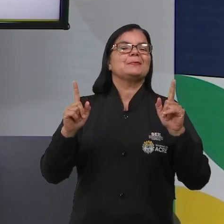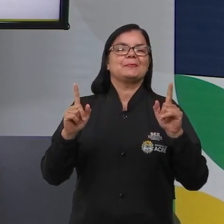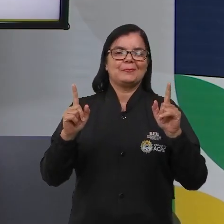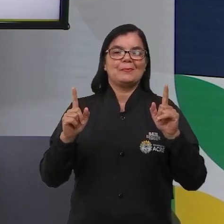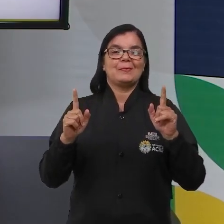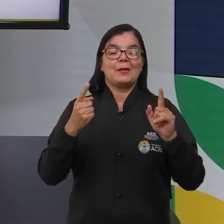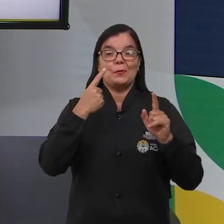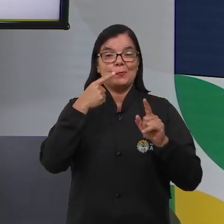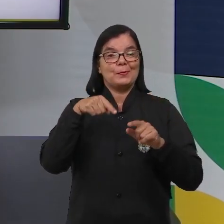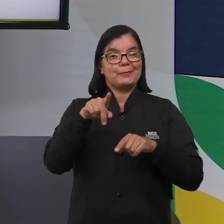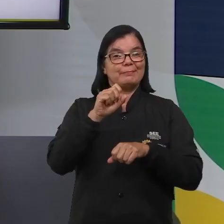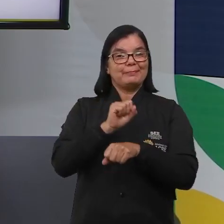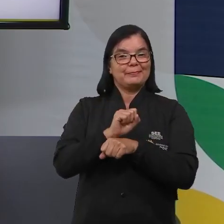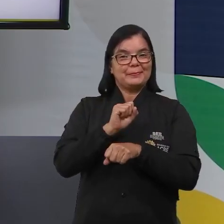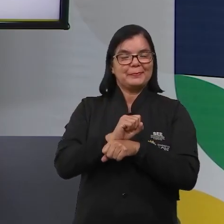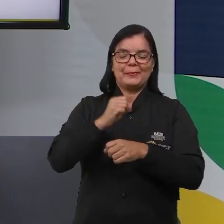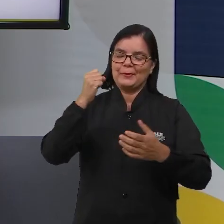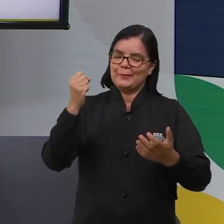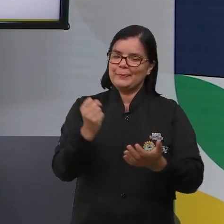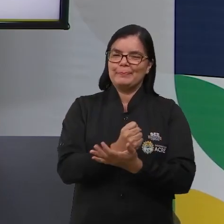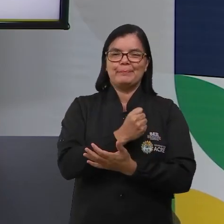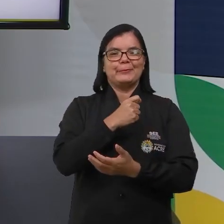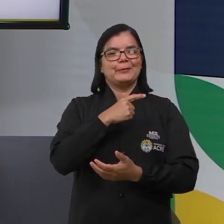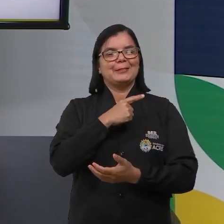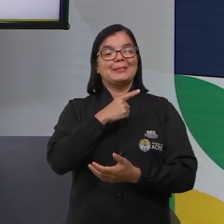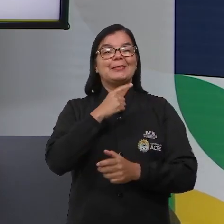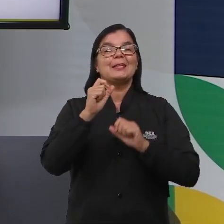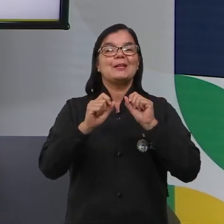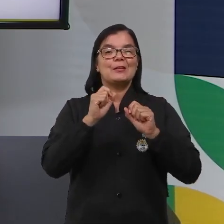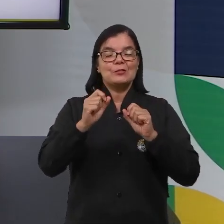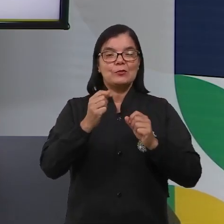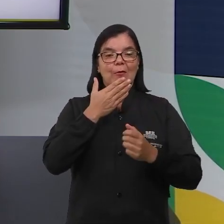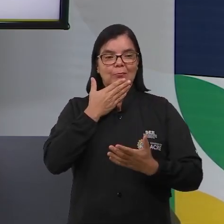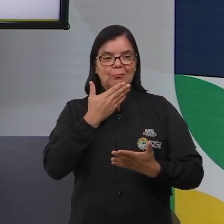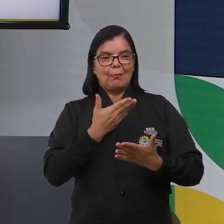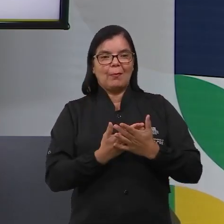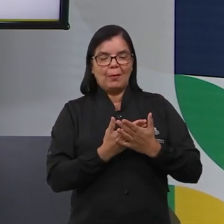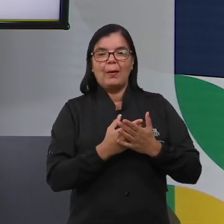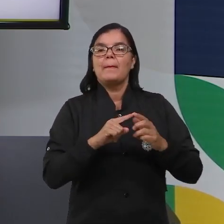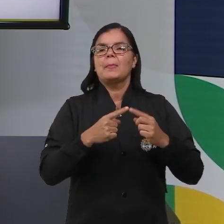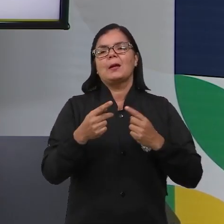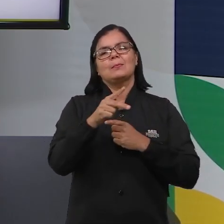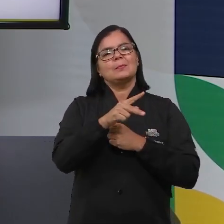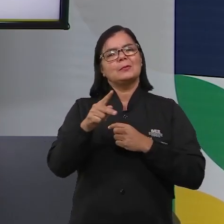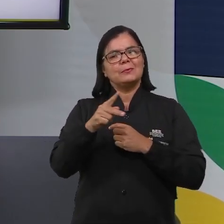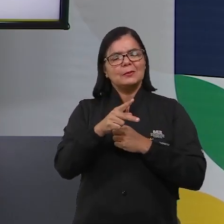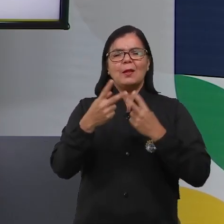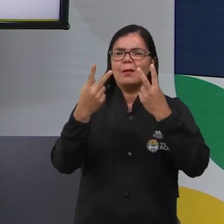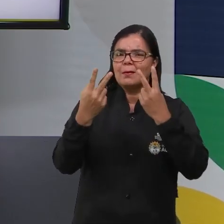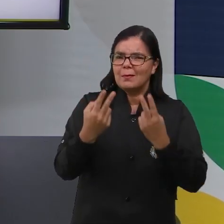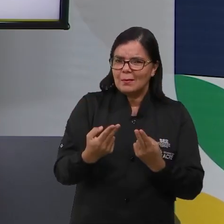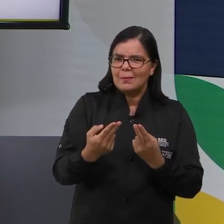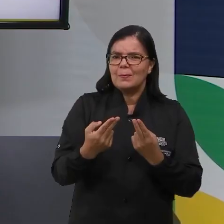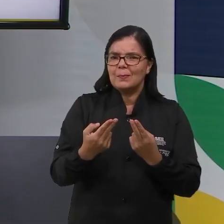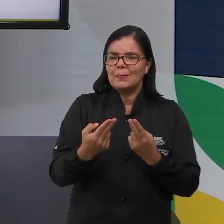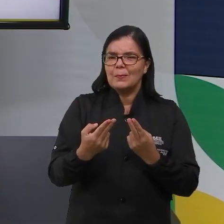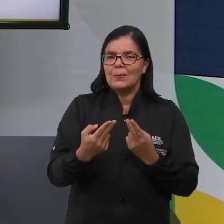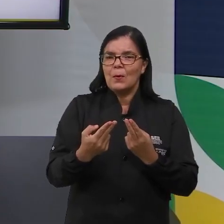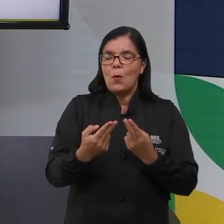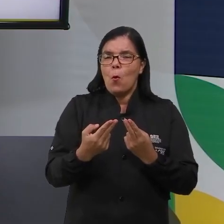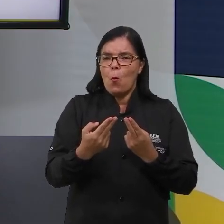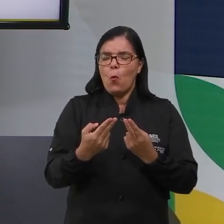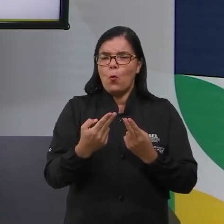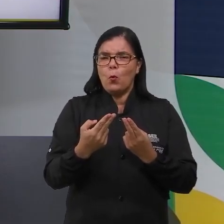do que você esperava. Poxa, houve uma quebra de expectativa? Professora, é igual lá o